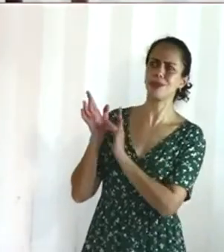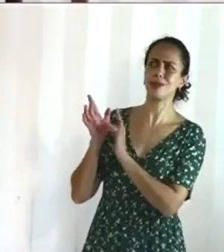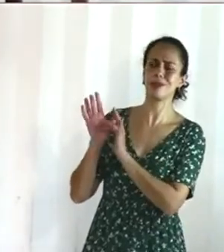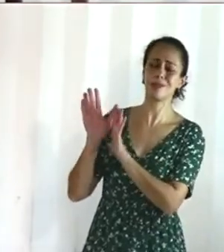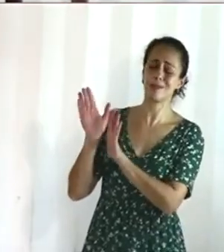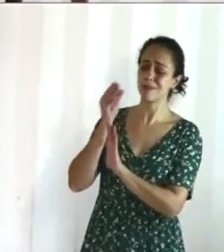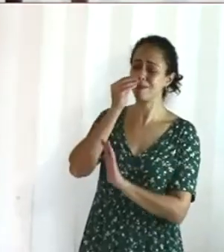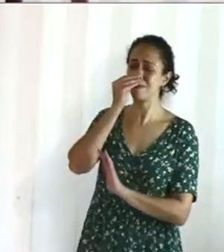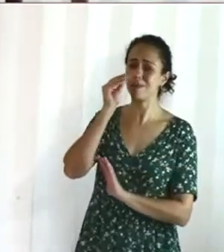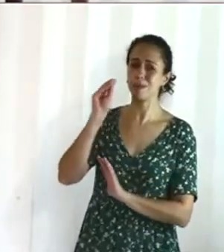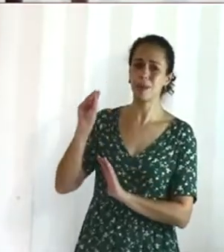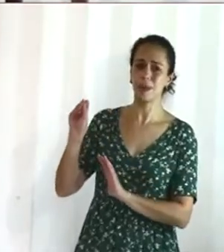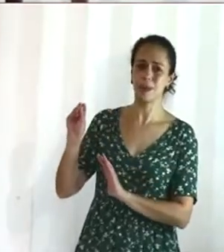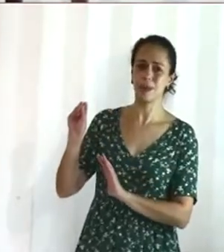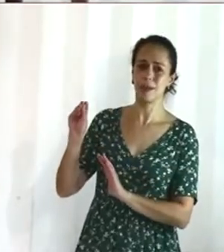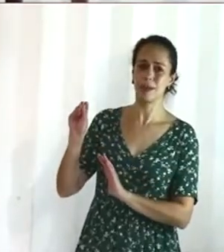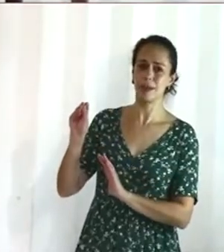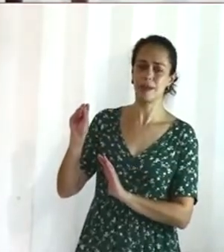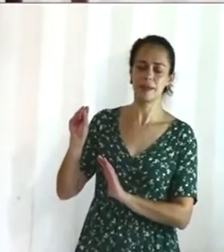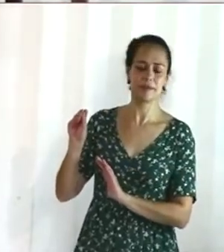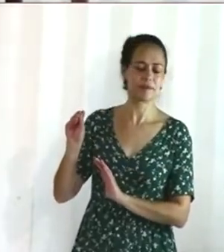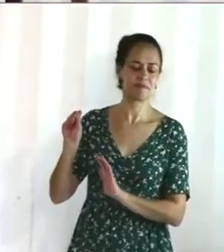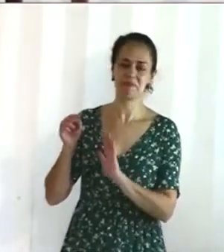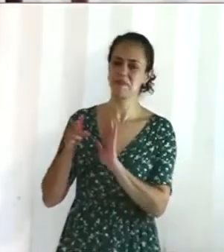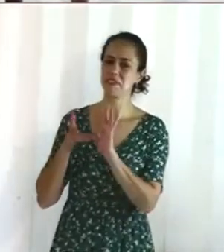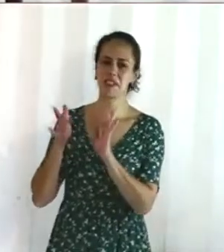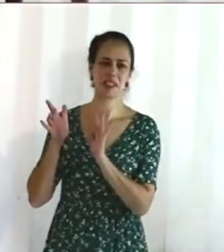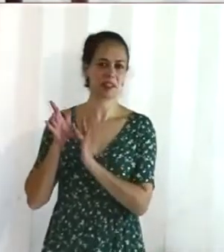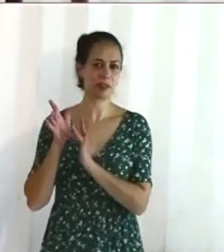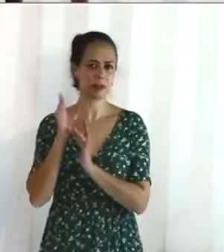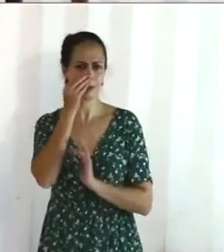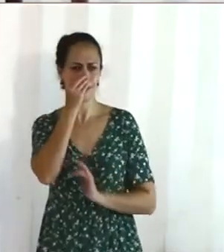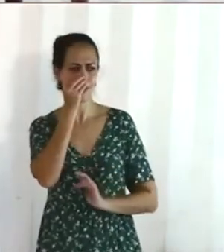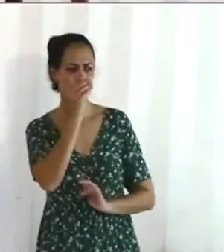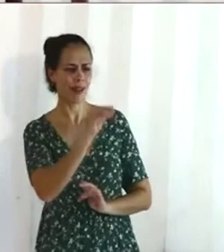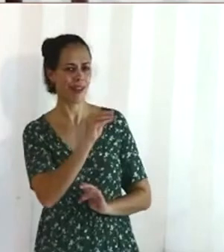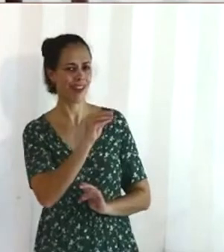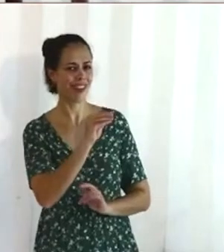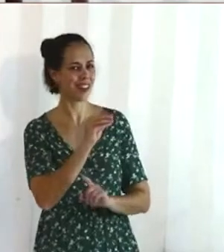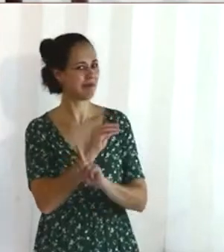ele não vai te abandonar. Ele está com você.